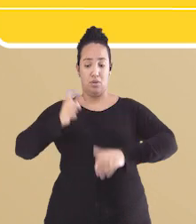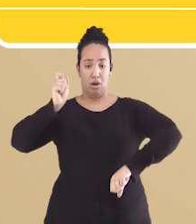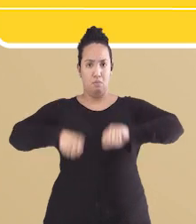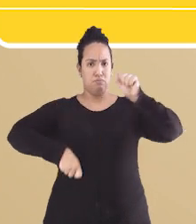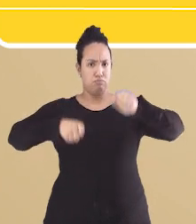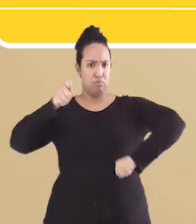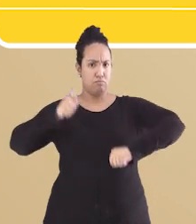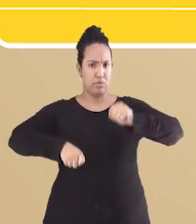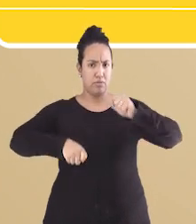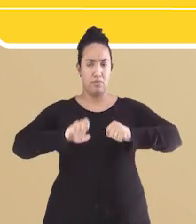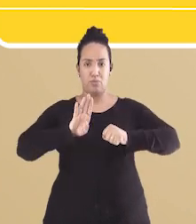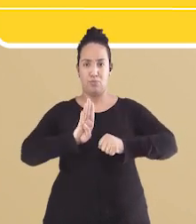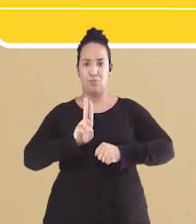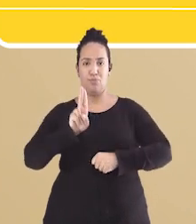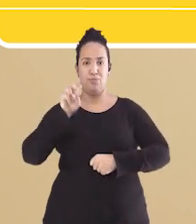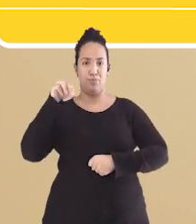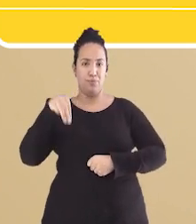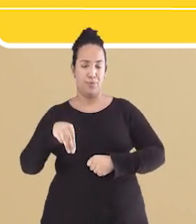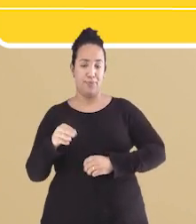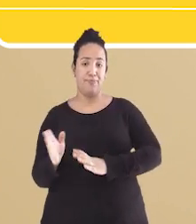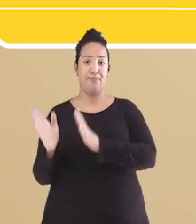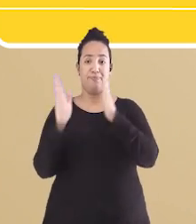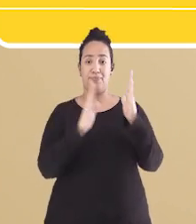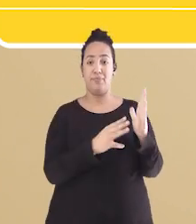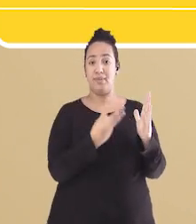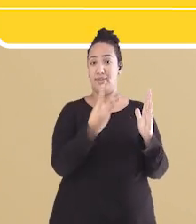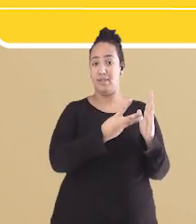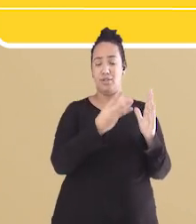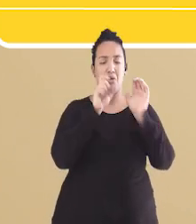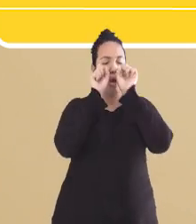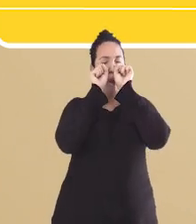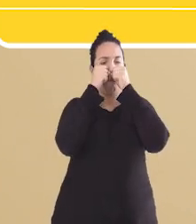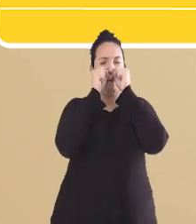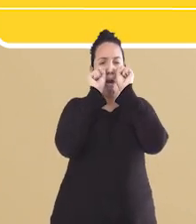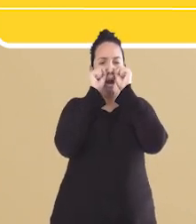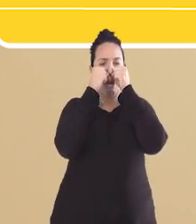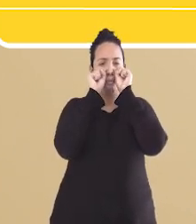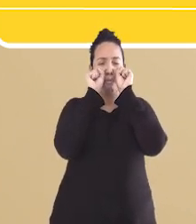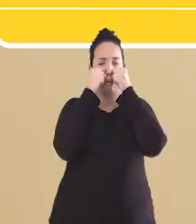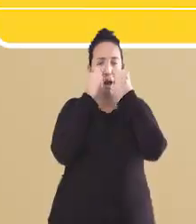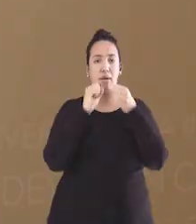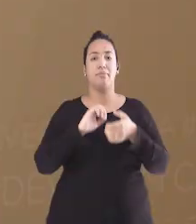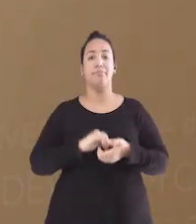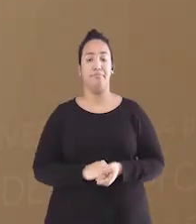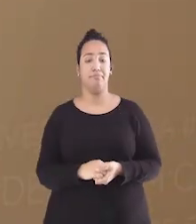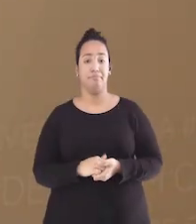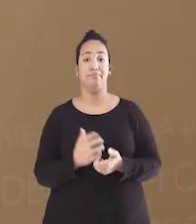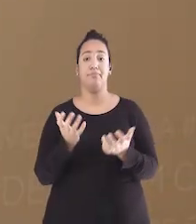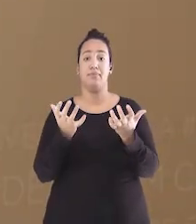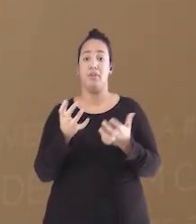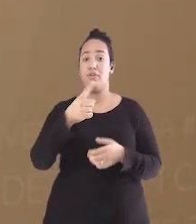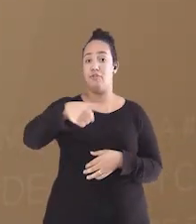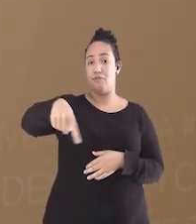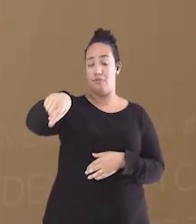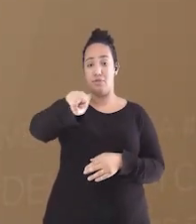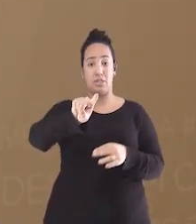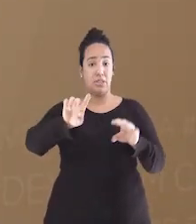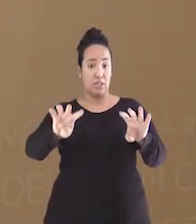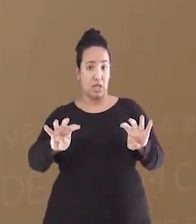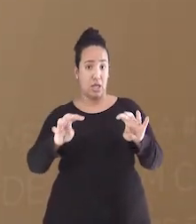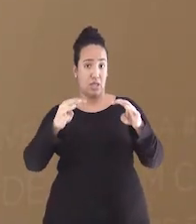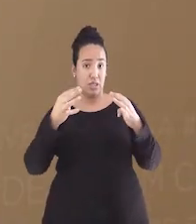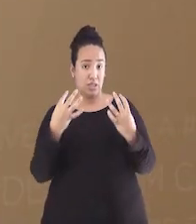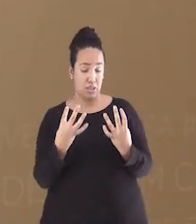representando o som que vem do tambor, e no terceiro, o choro de Cebolinha. Quero ainda chamar a